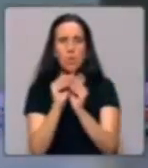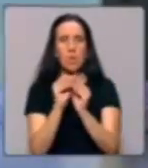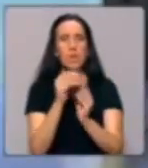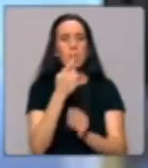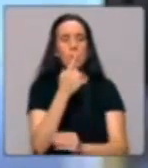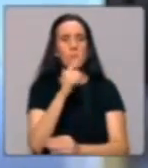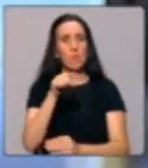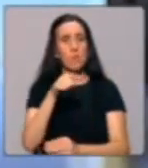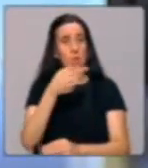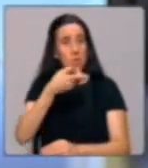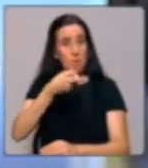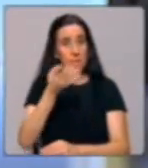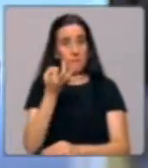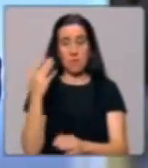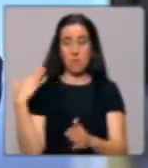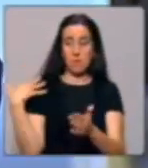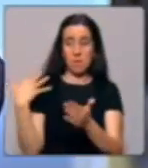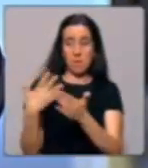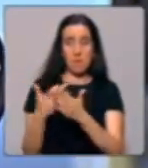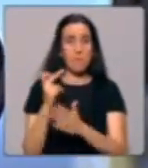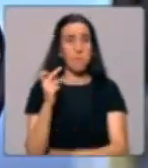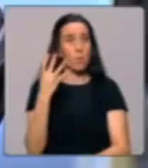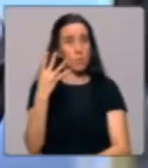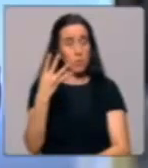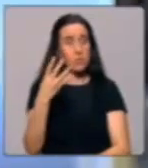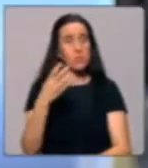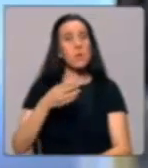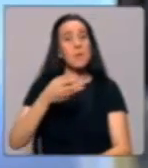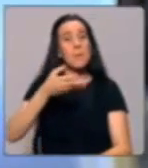destes 4 anos, o produto interno bruto caiu